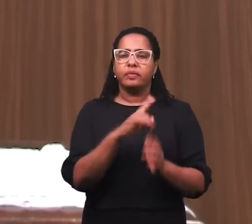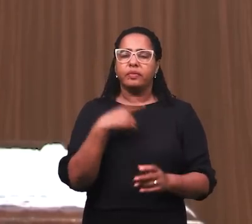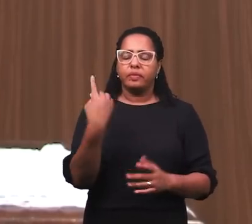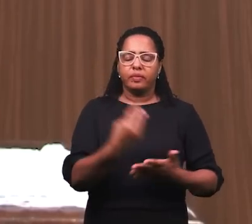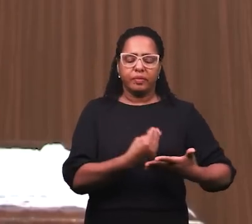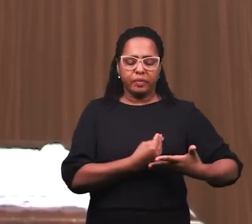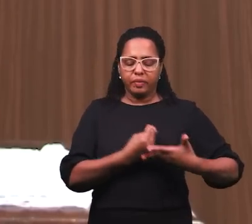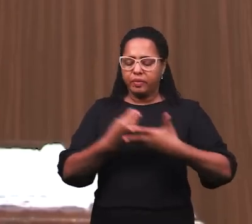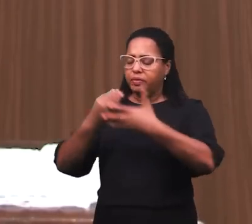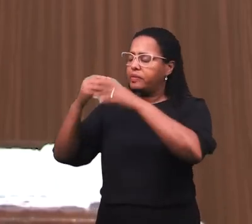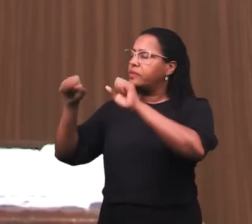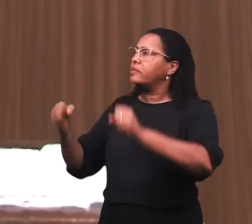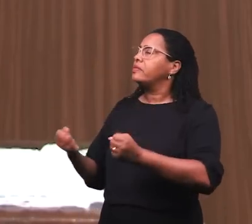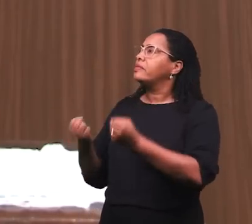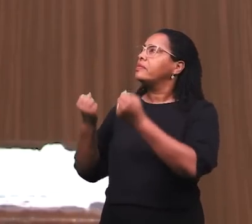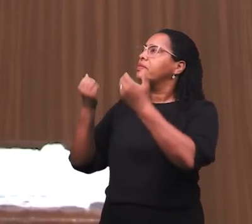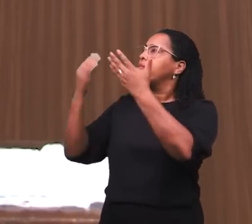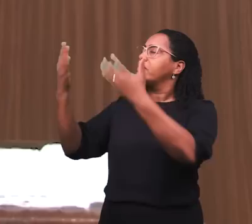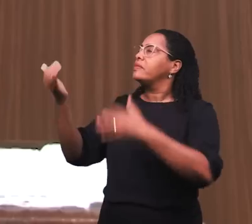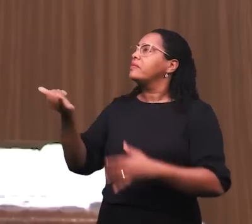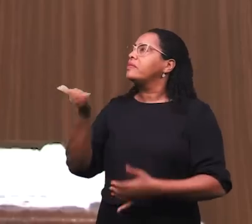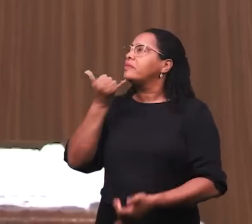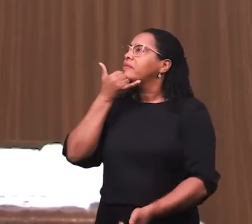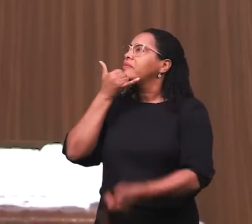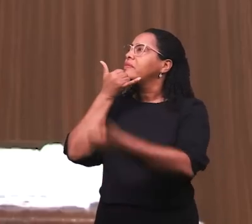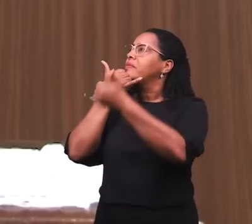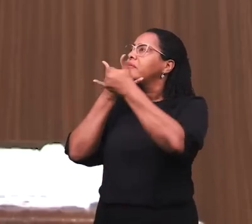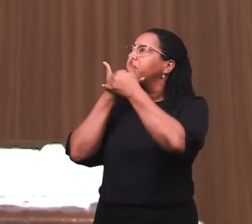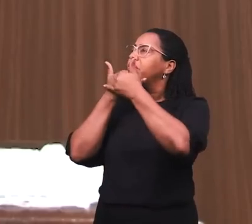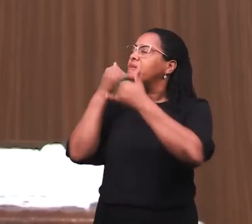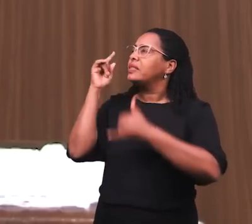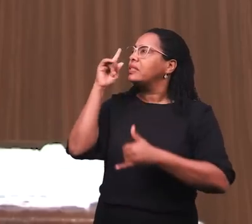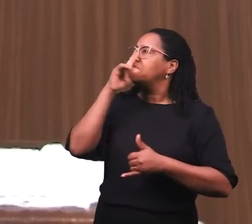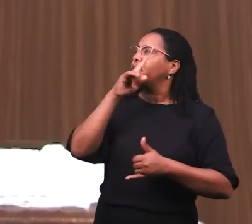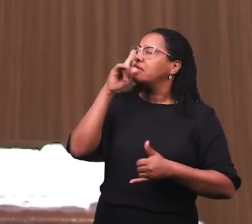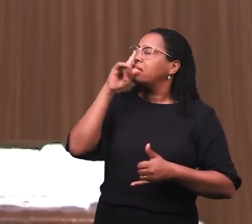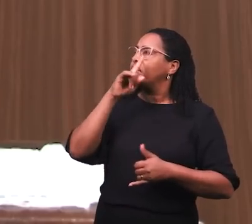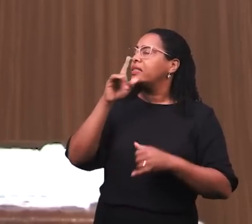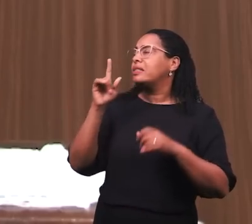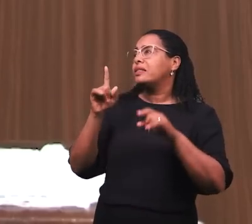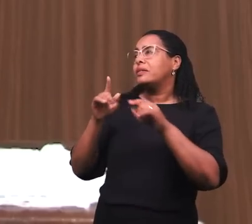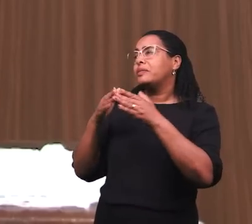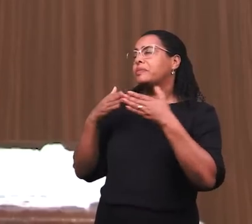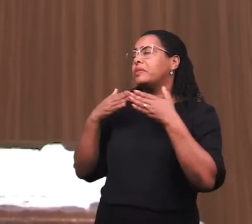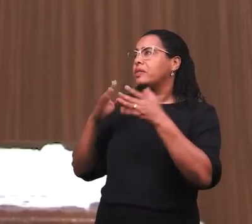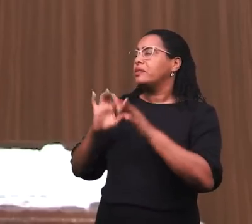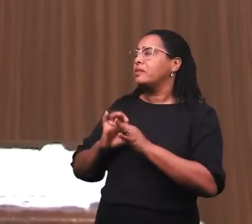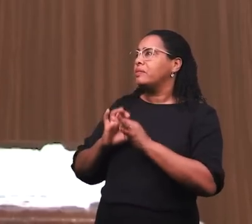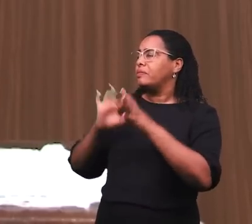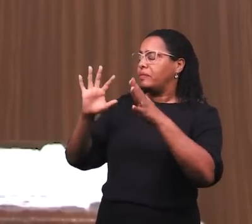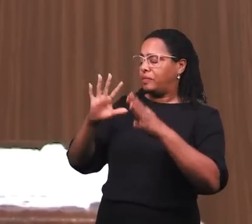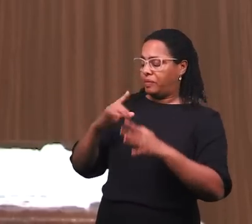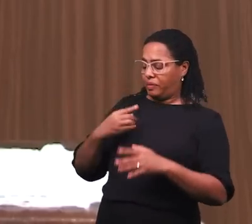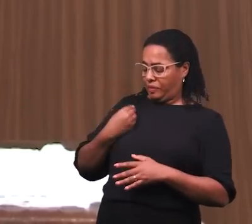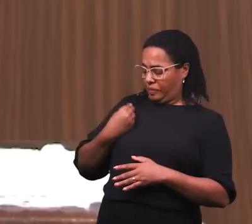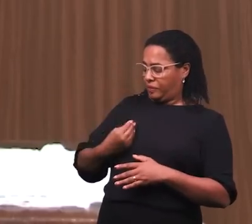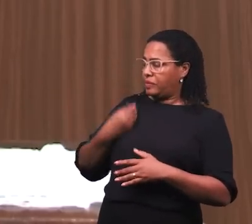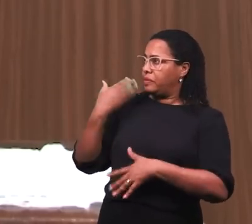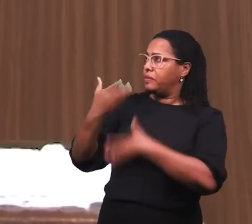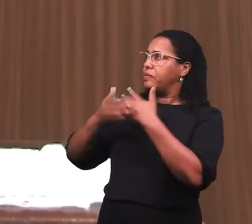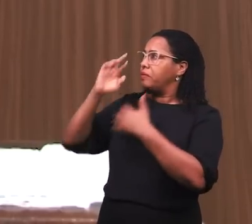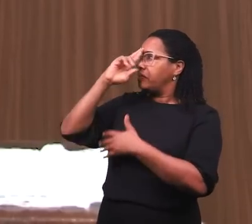Senhor, de oração, colocando a nossa vida diante do teu altar. Perdoa, Senhor, as nossas falhas e nos